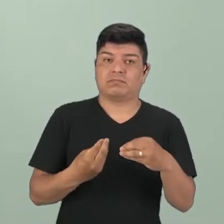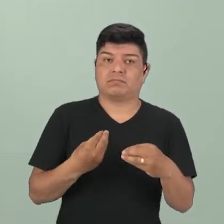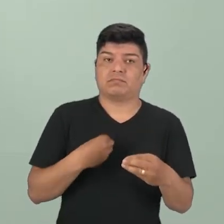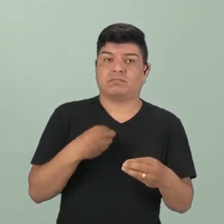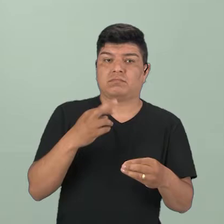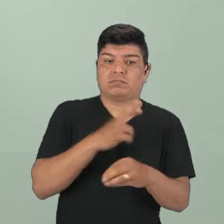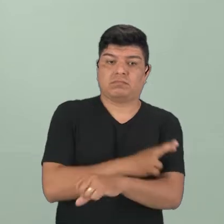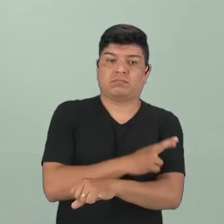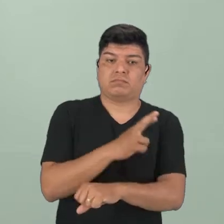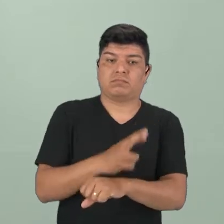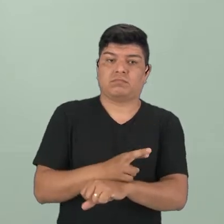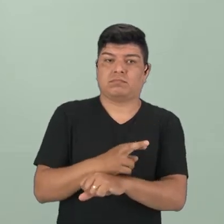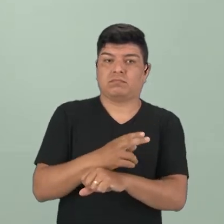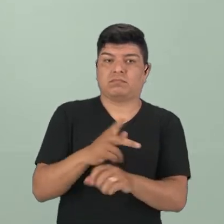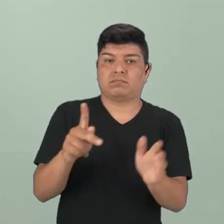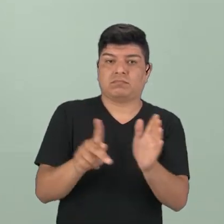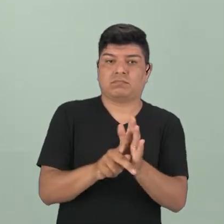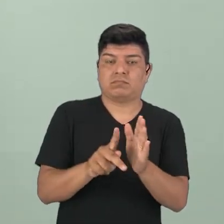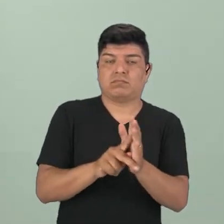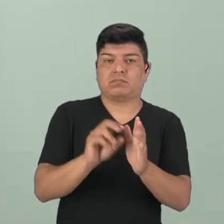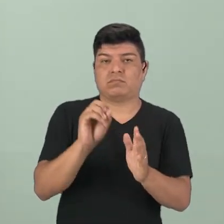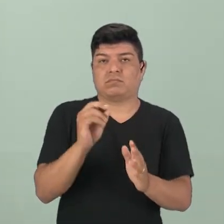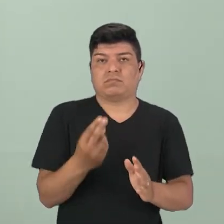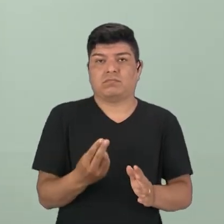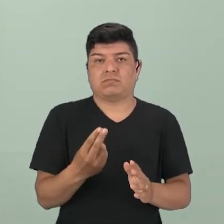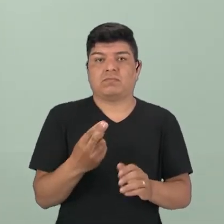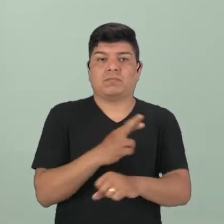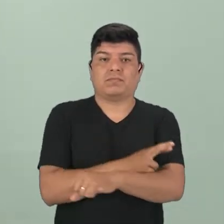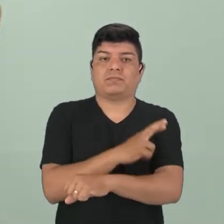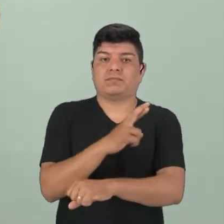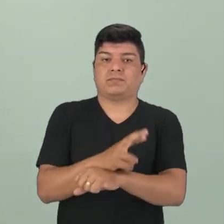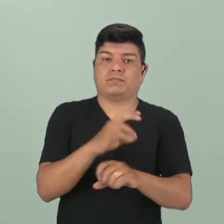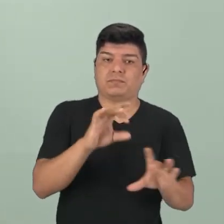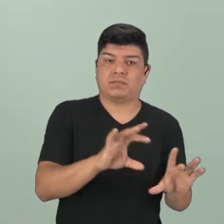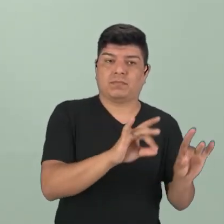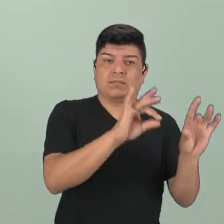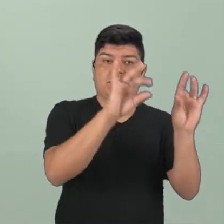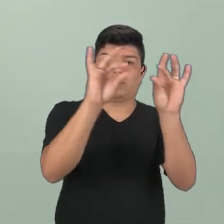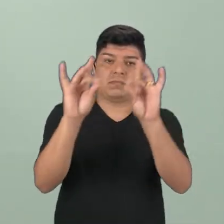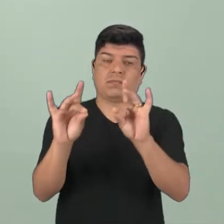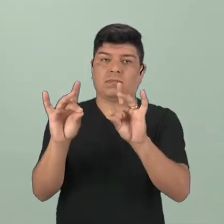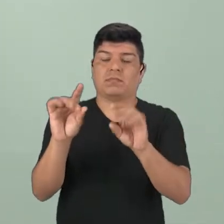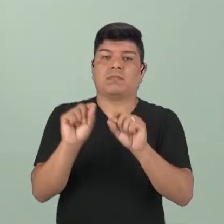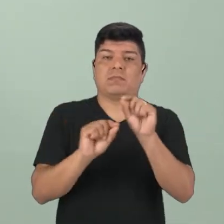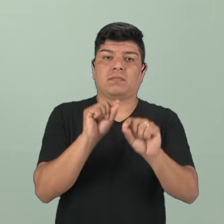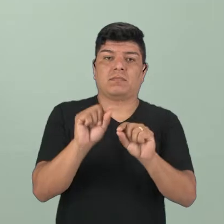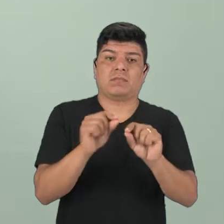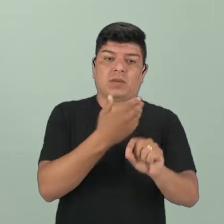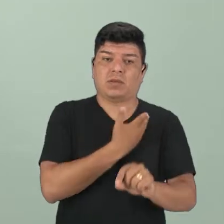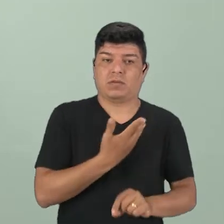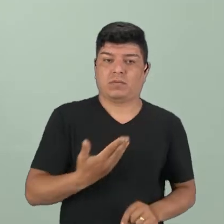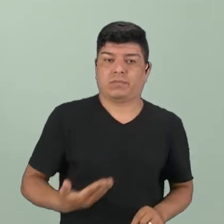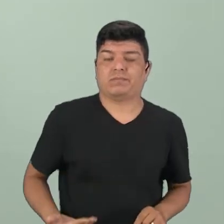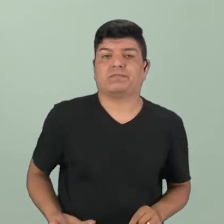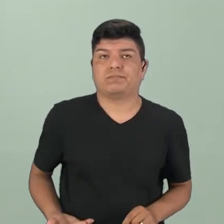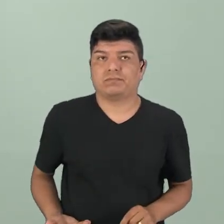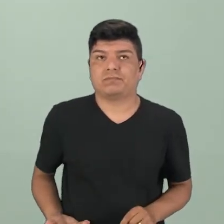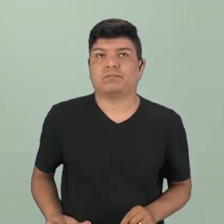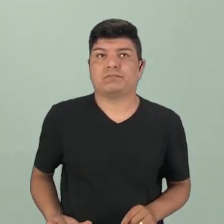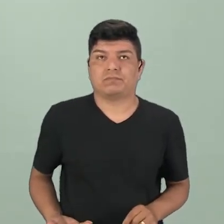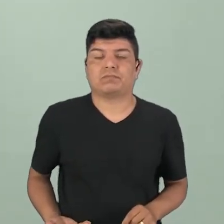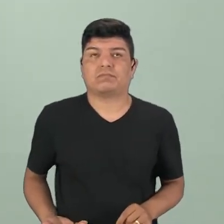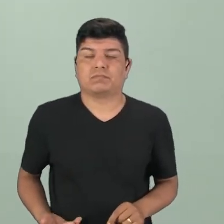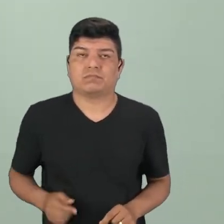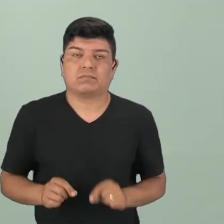feição religiosa pessoal dele ou a feição da religião específica dele com o que é público, com o que é